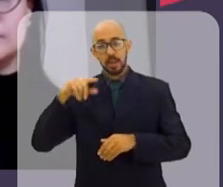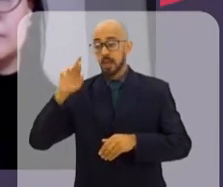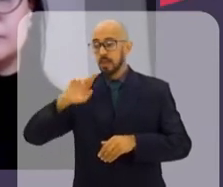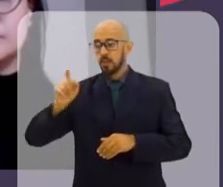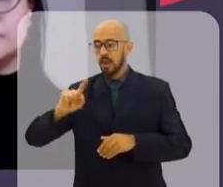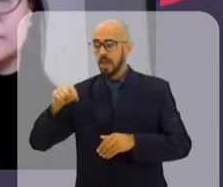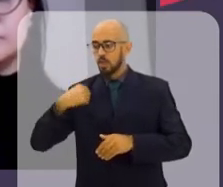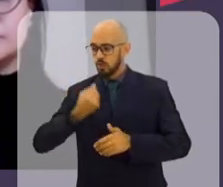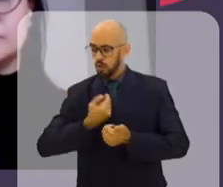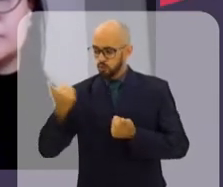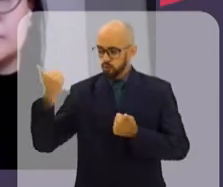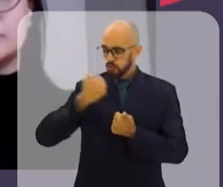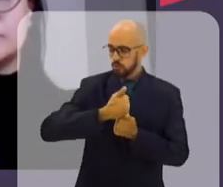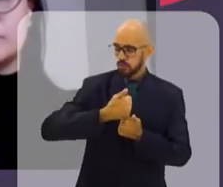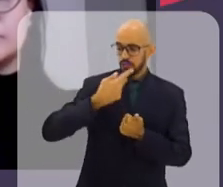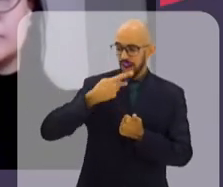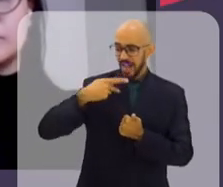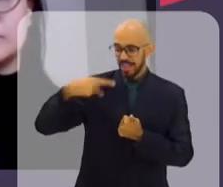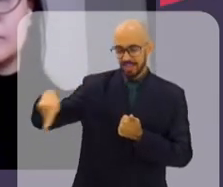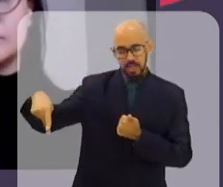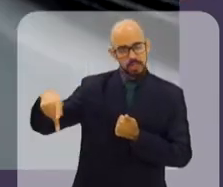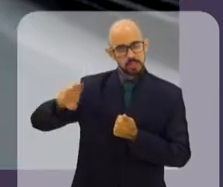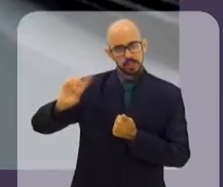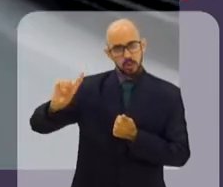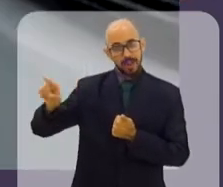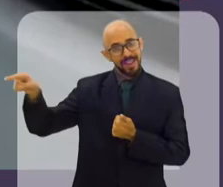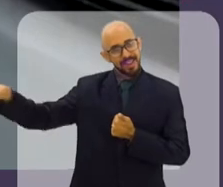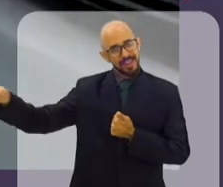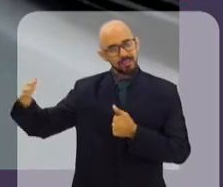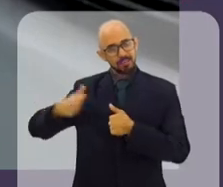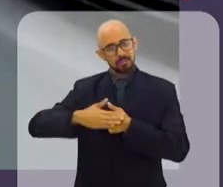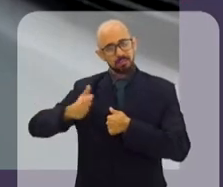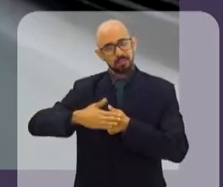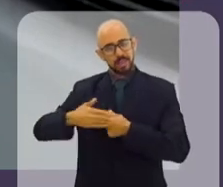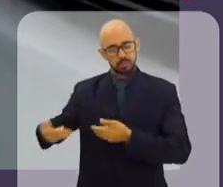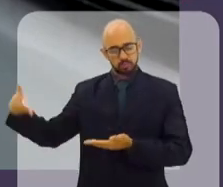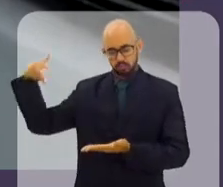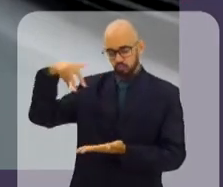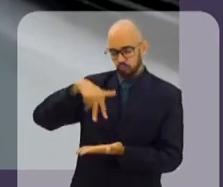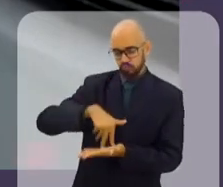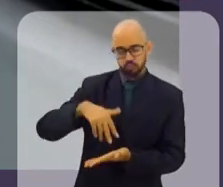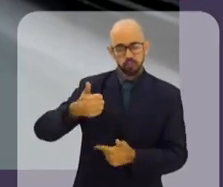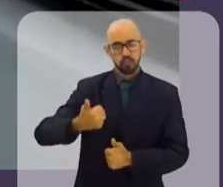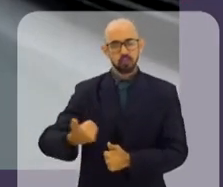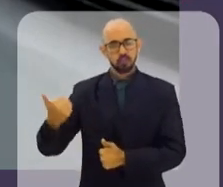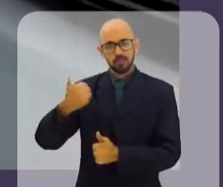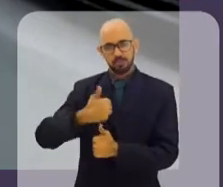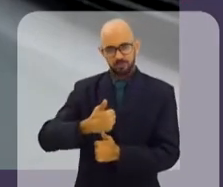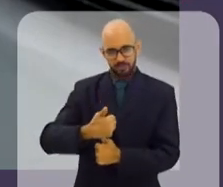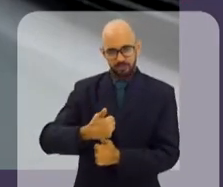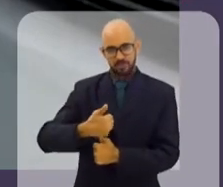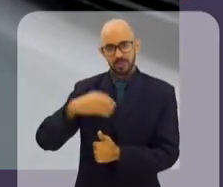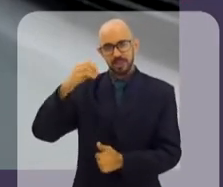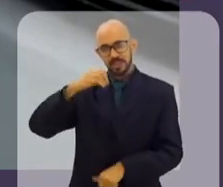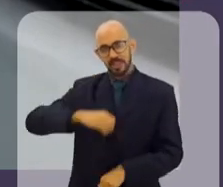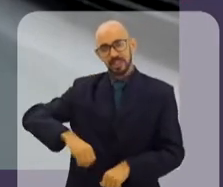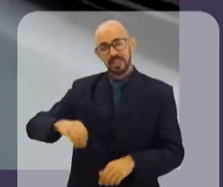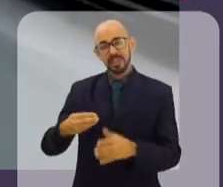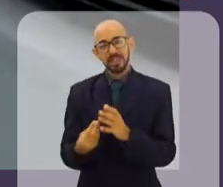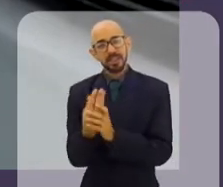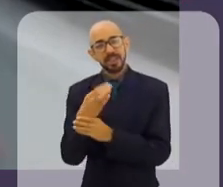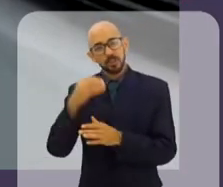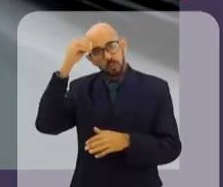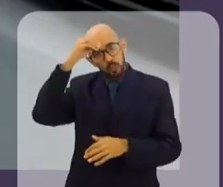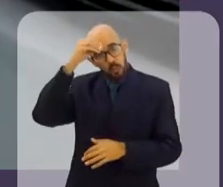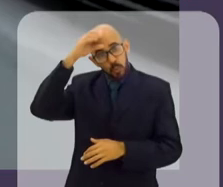por eles, mas a gente trocar, essa troca de afeto, essa troca de saberes, que enriquece tanto a gente